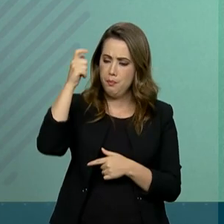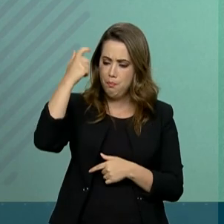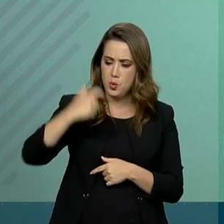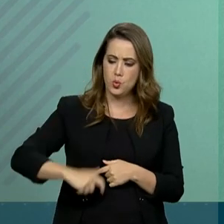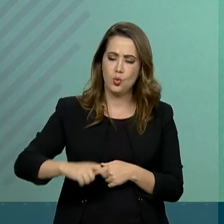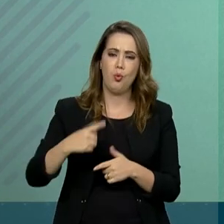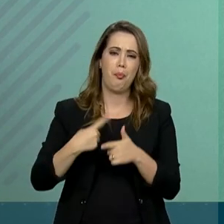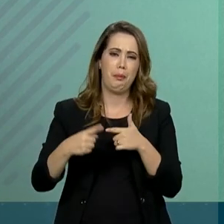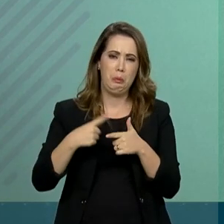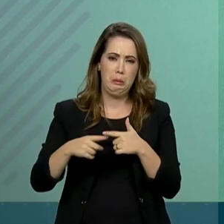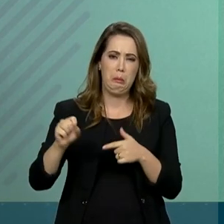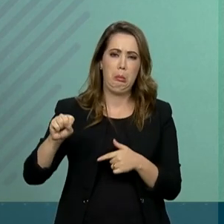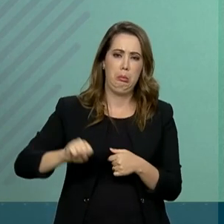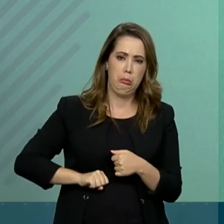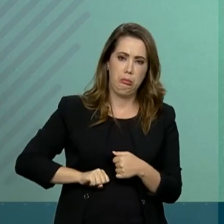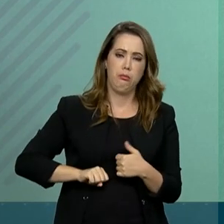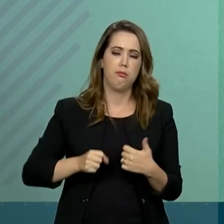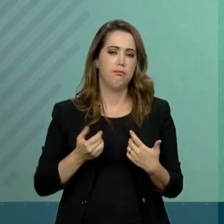presidente